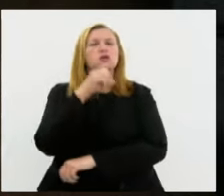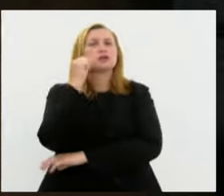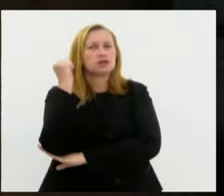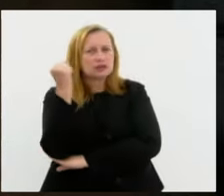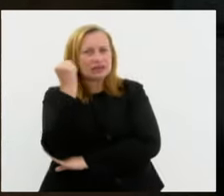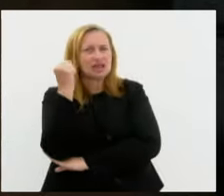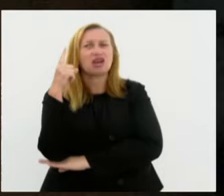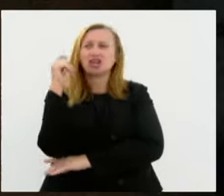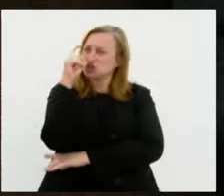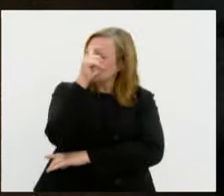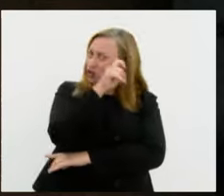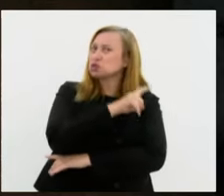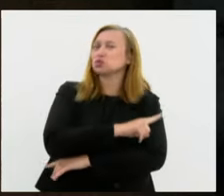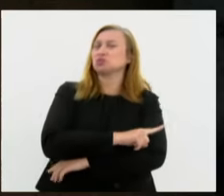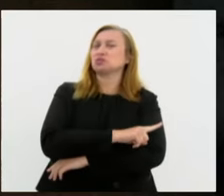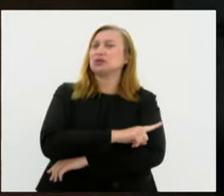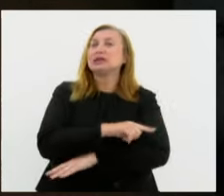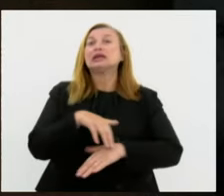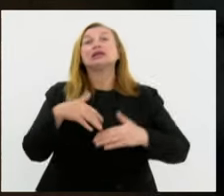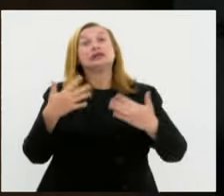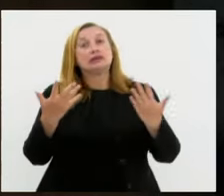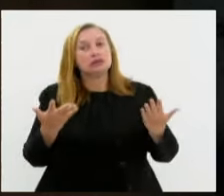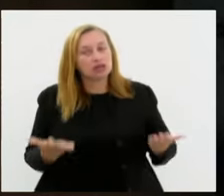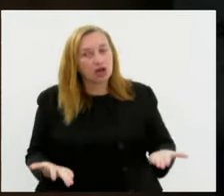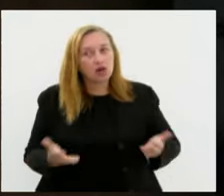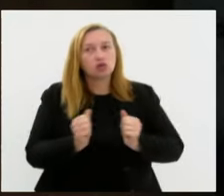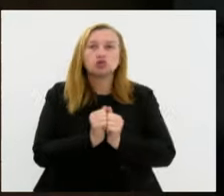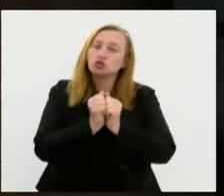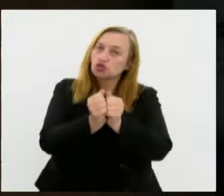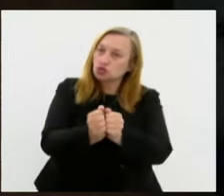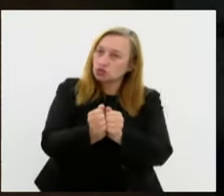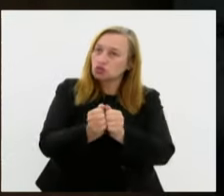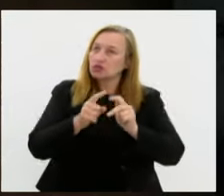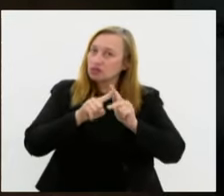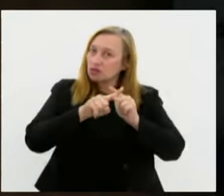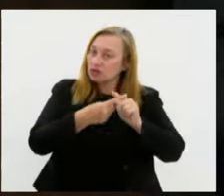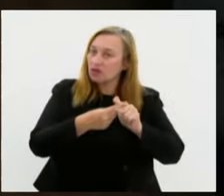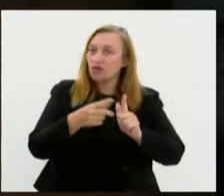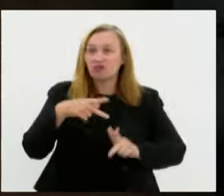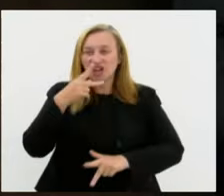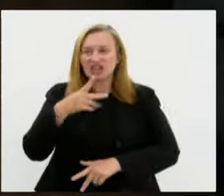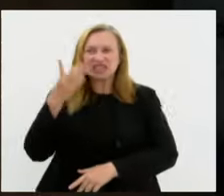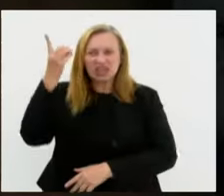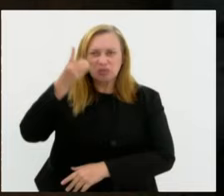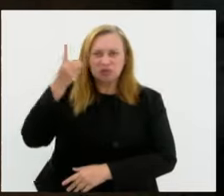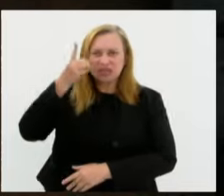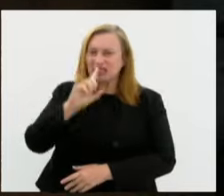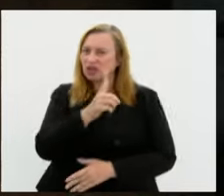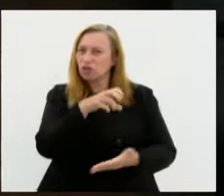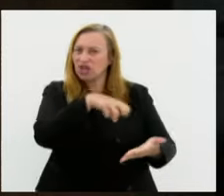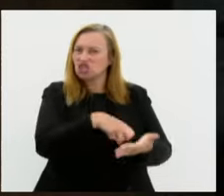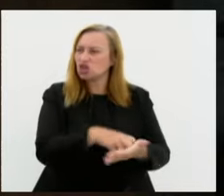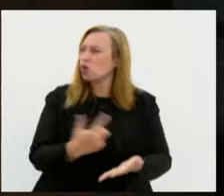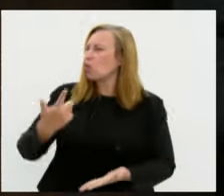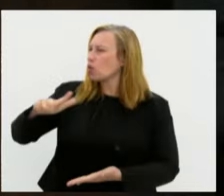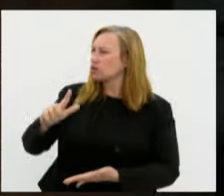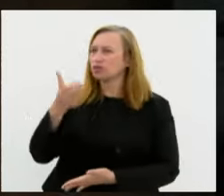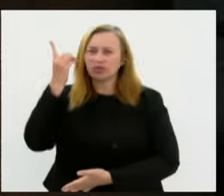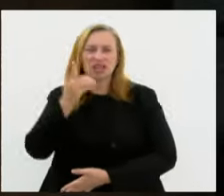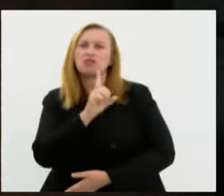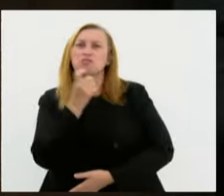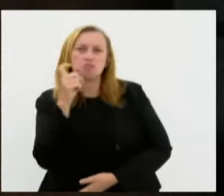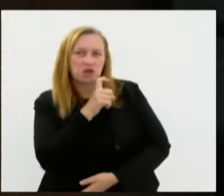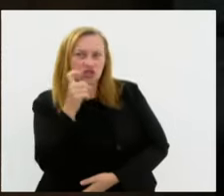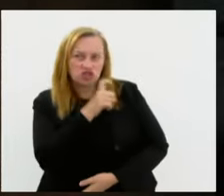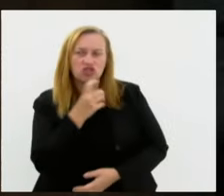É, extremamente espinhoso. Então, junto com essa correção, dizendo que deputado não pune deputado, isso é uma mentira, né, eu